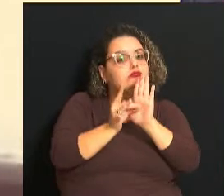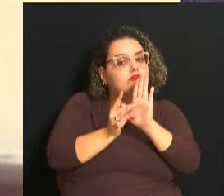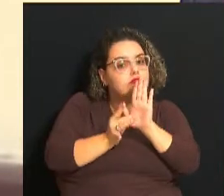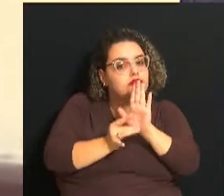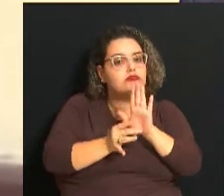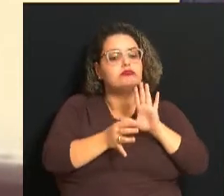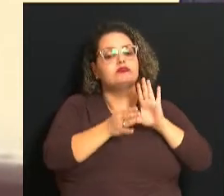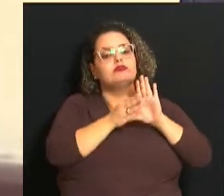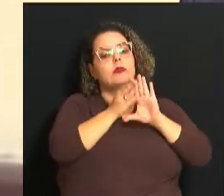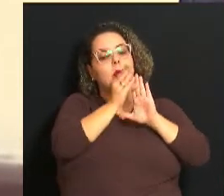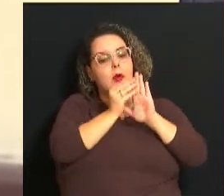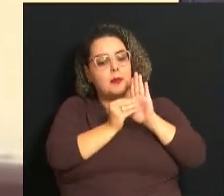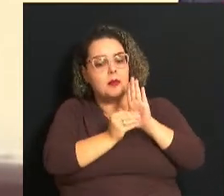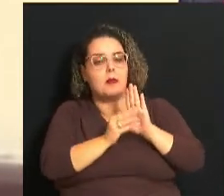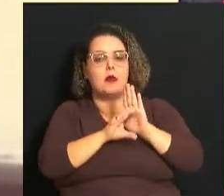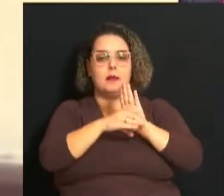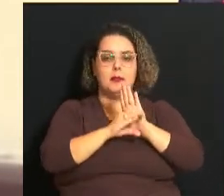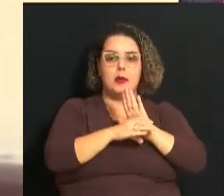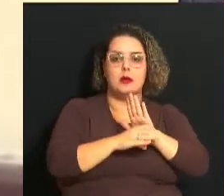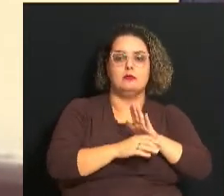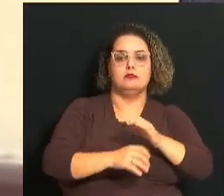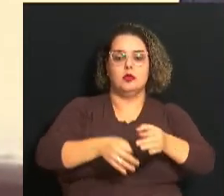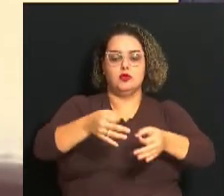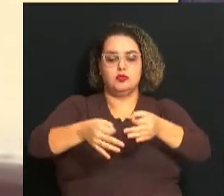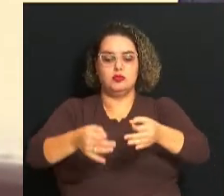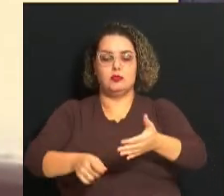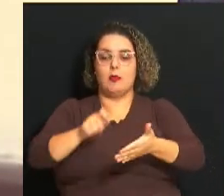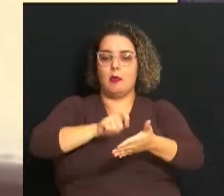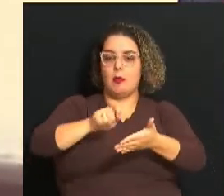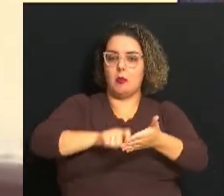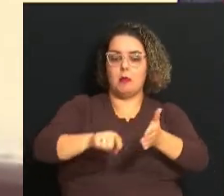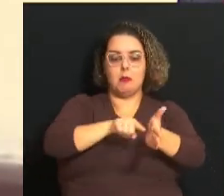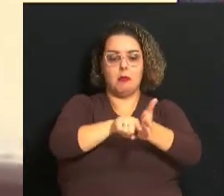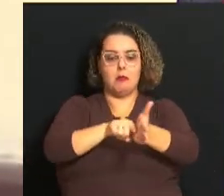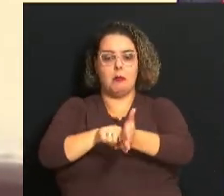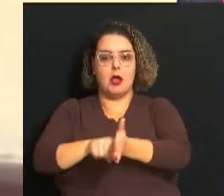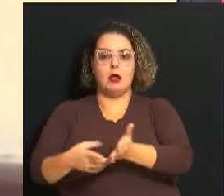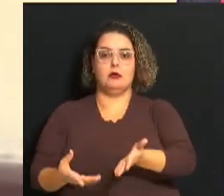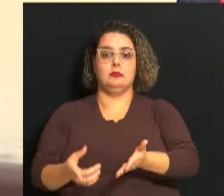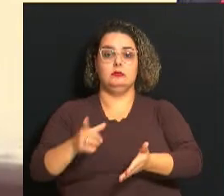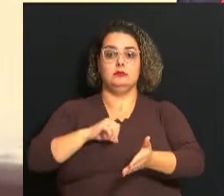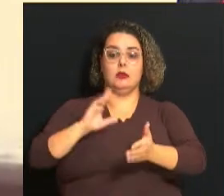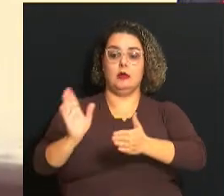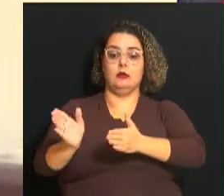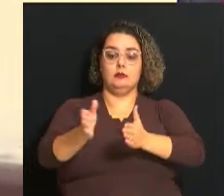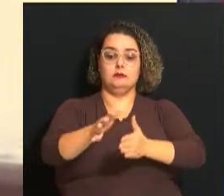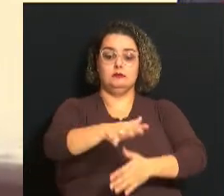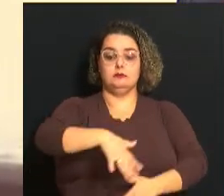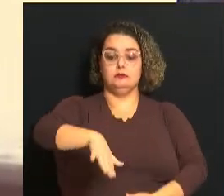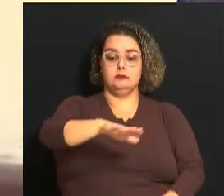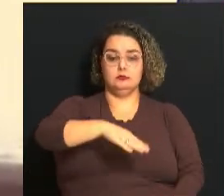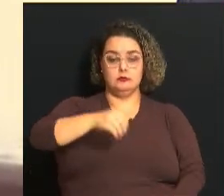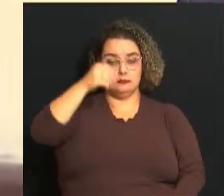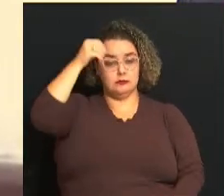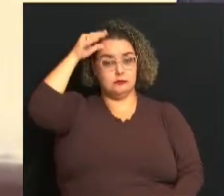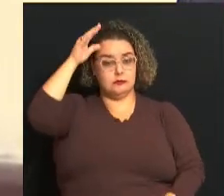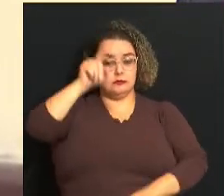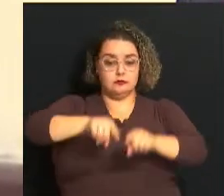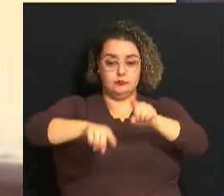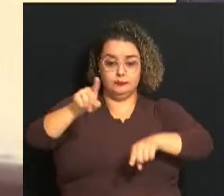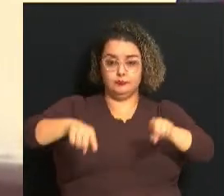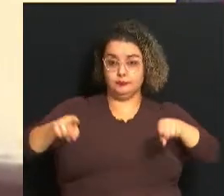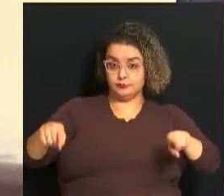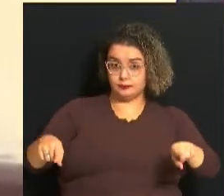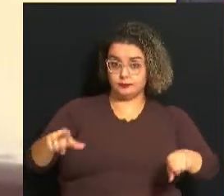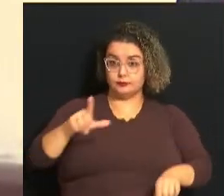juristas e por escritores e pesquisadores a gente tinha segmentos do campo de é variado que